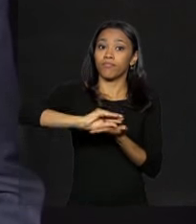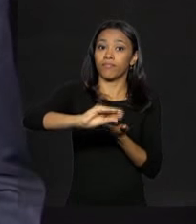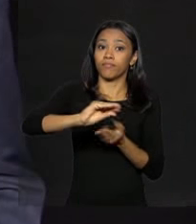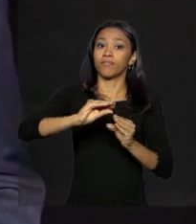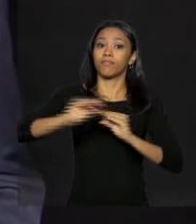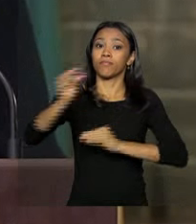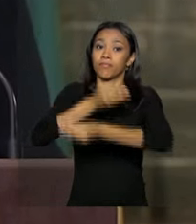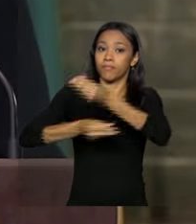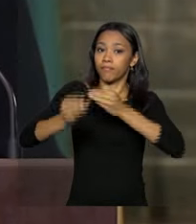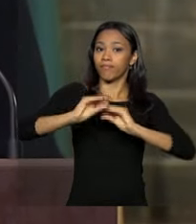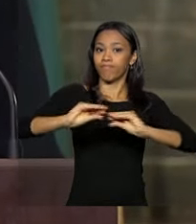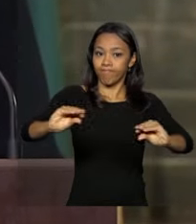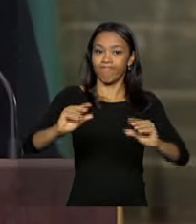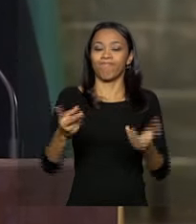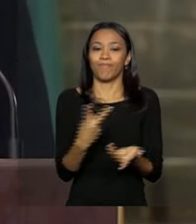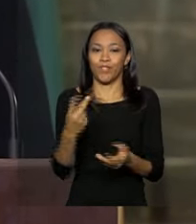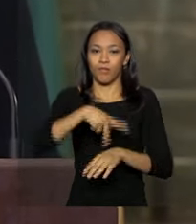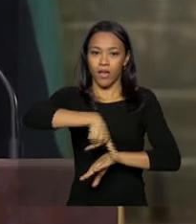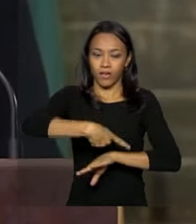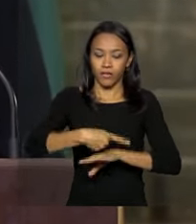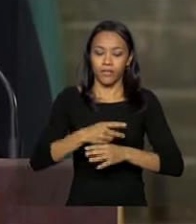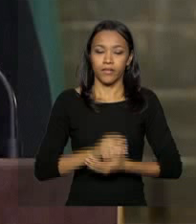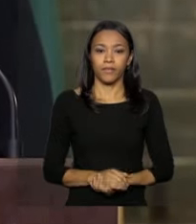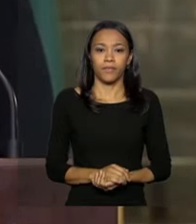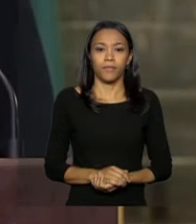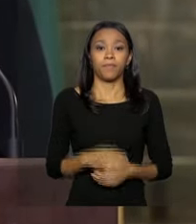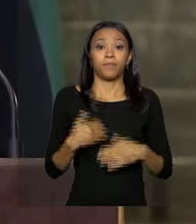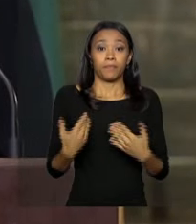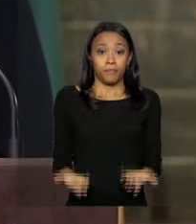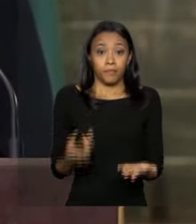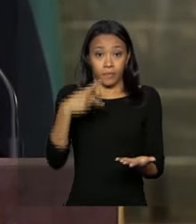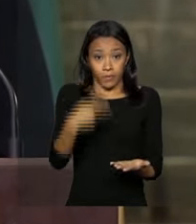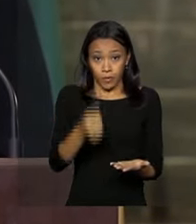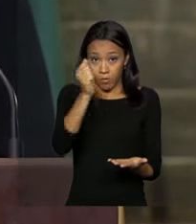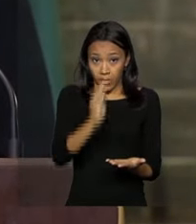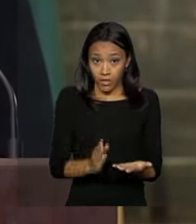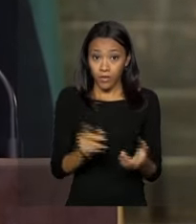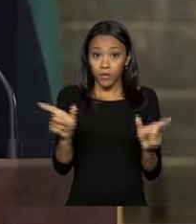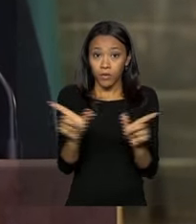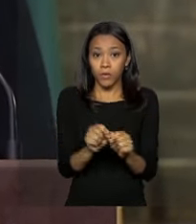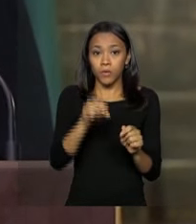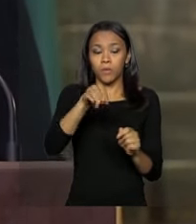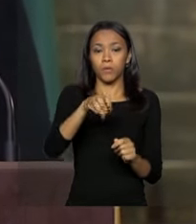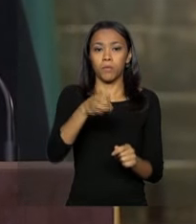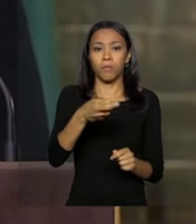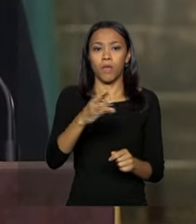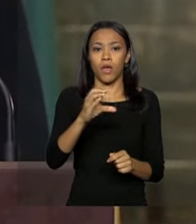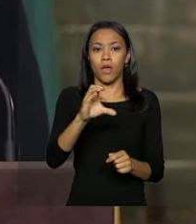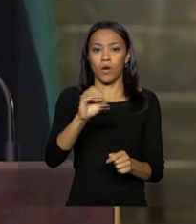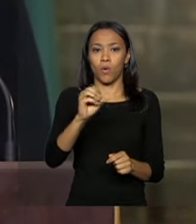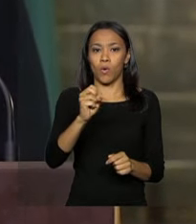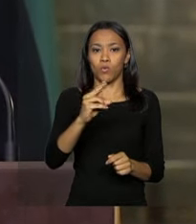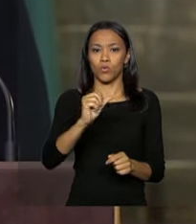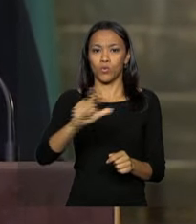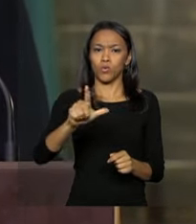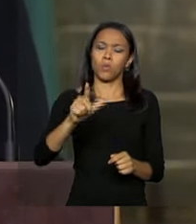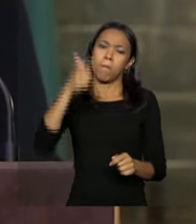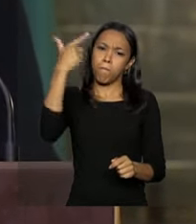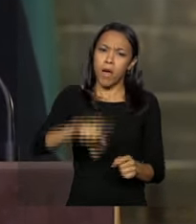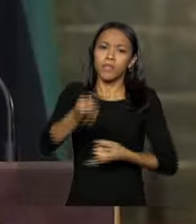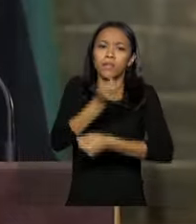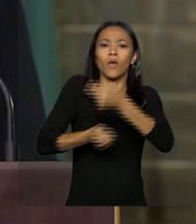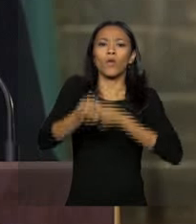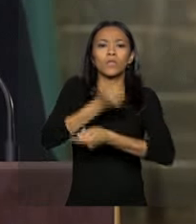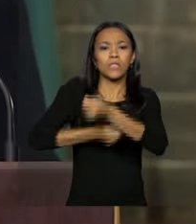dois países. Reafirmei a determinação do Brasil e do Mercosul em avançar nas negociações